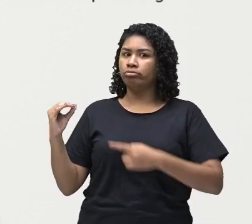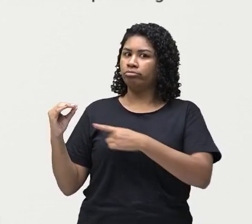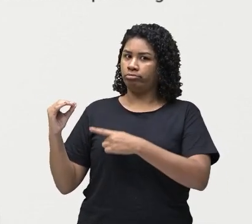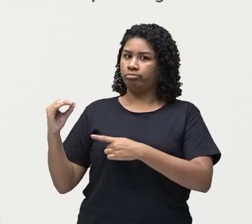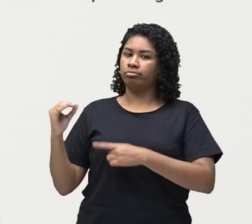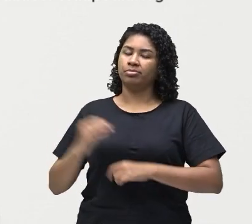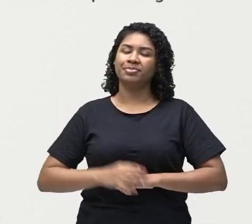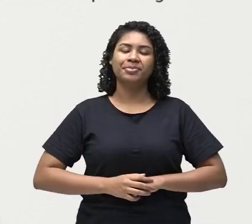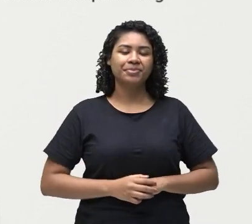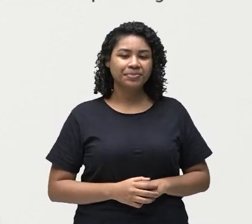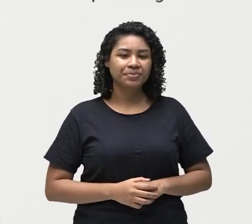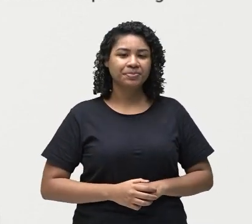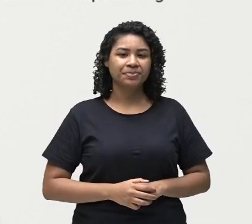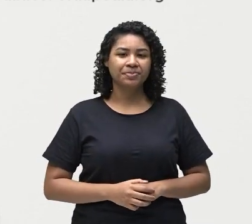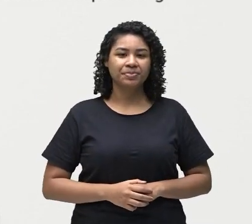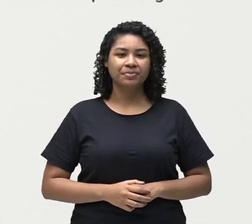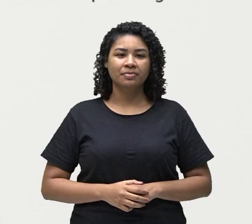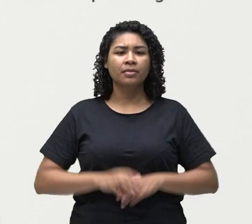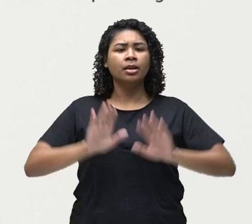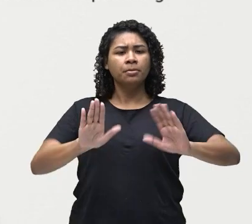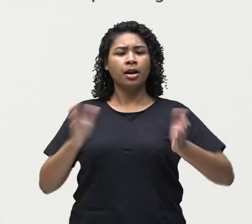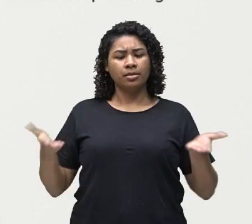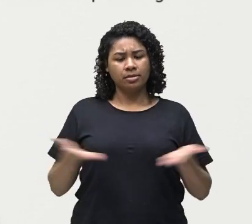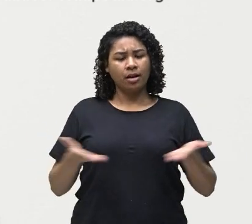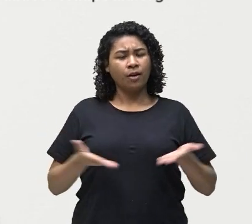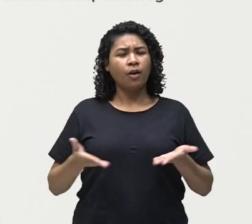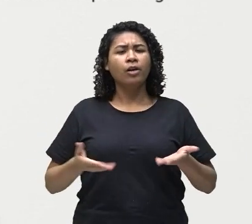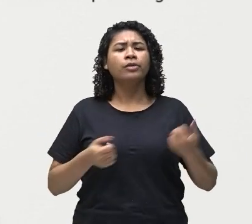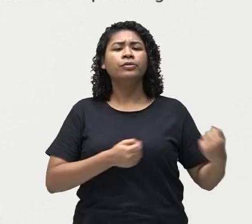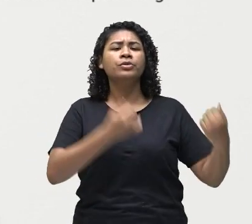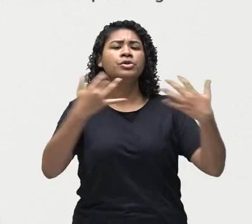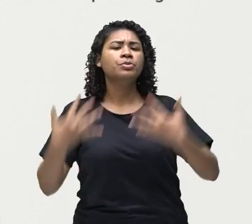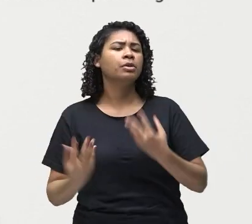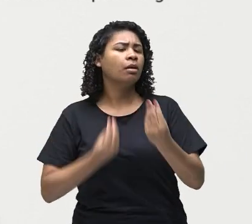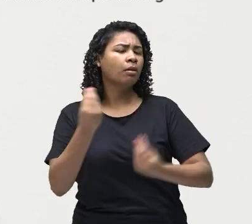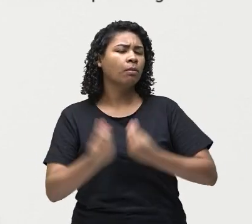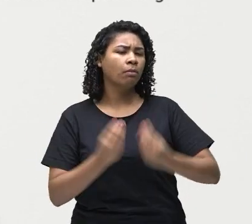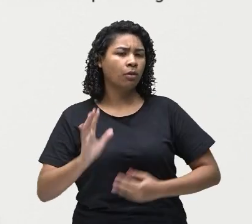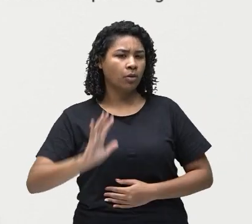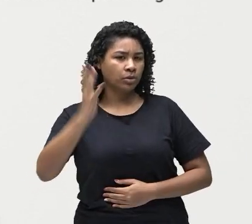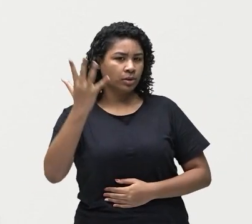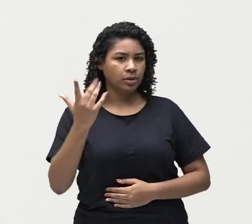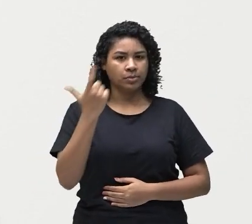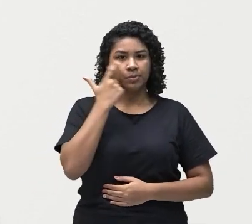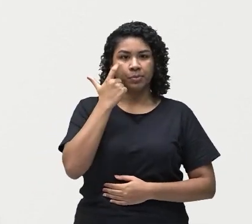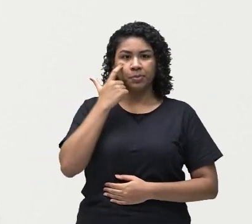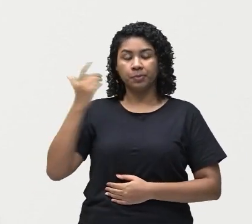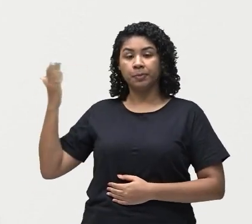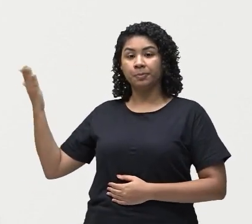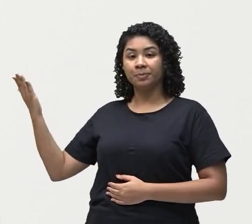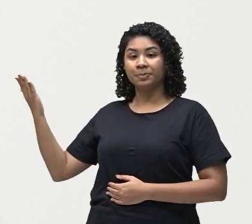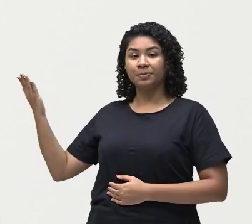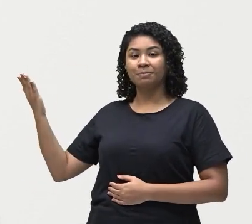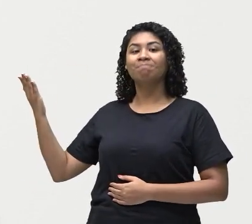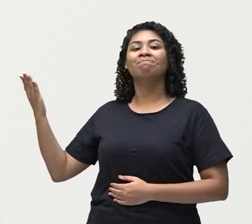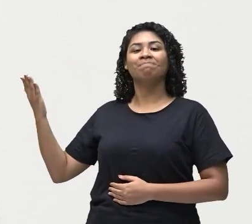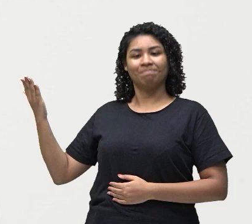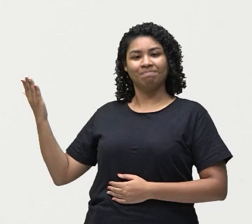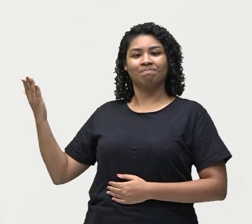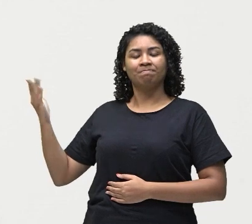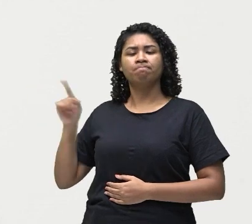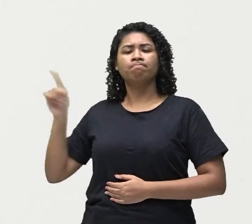tempos Tá bom vamos observar aí como é que ele se define o ciclo motor de oto ele é